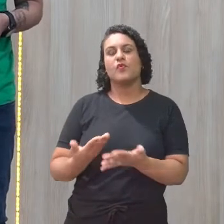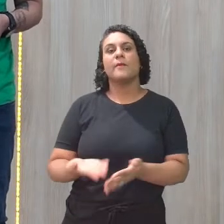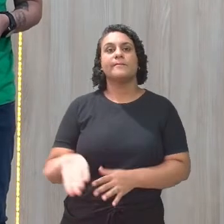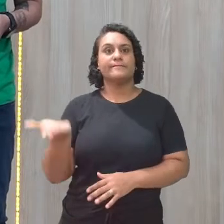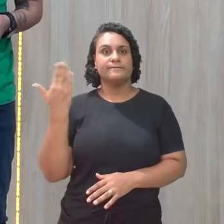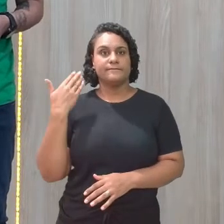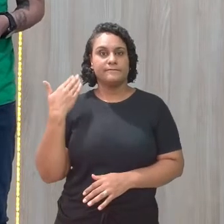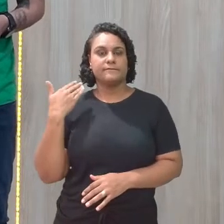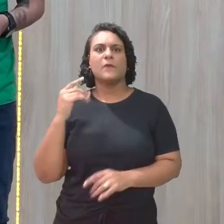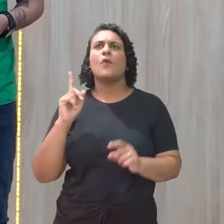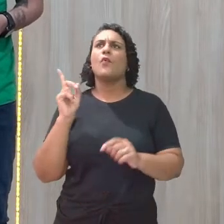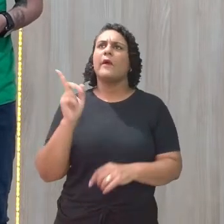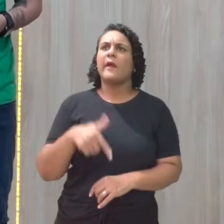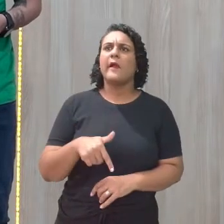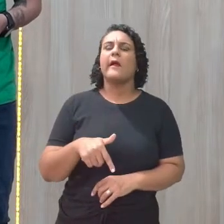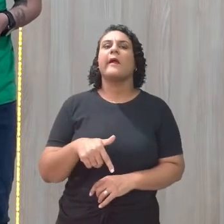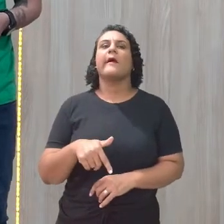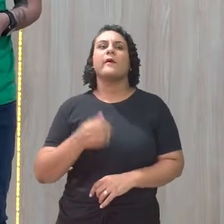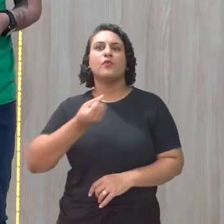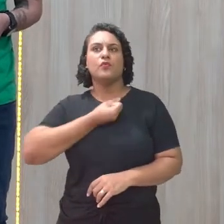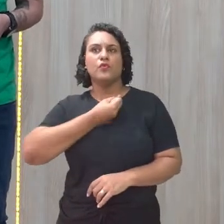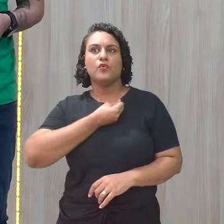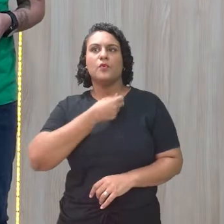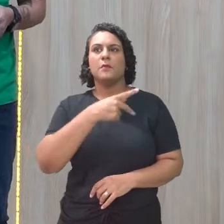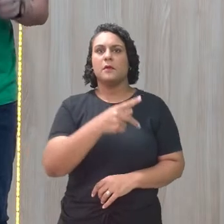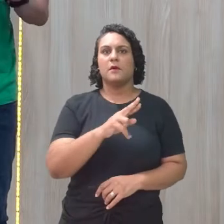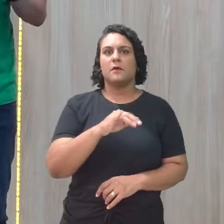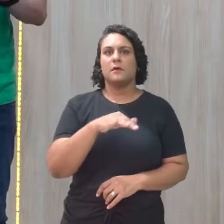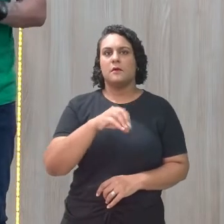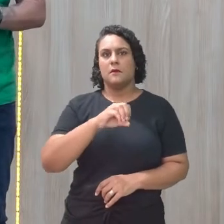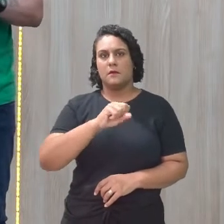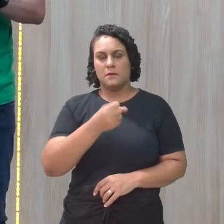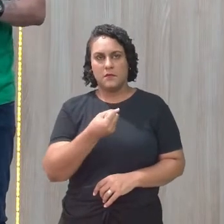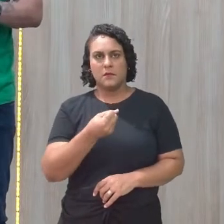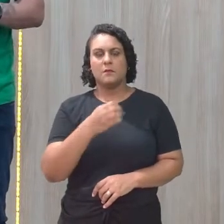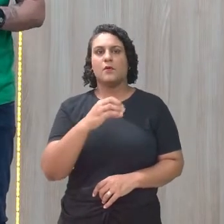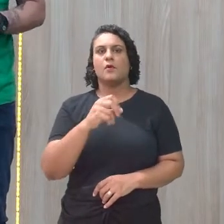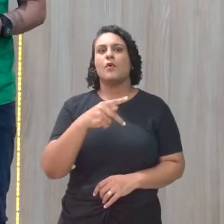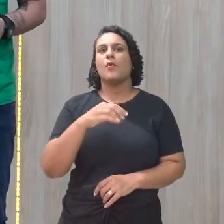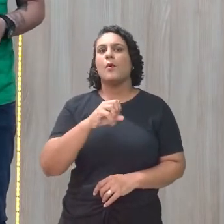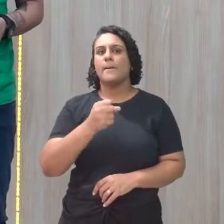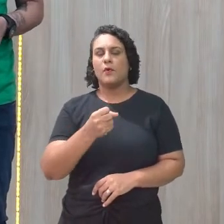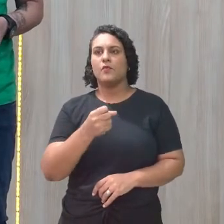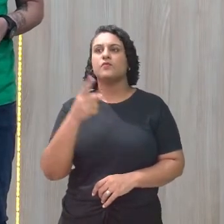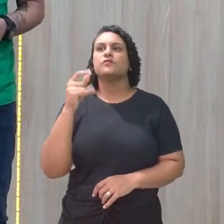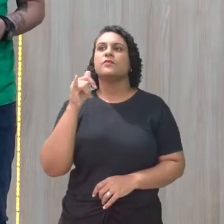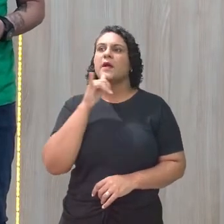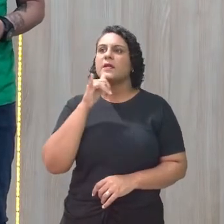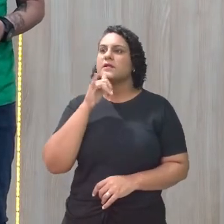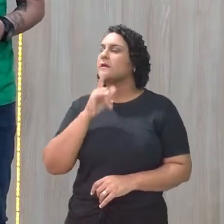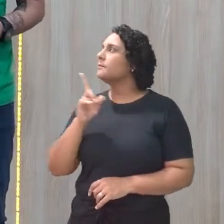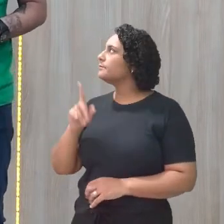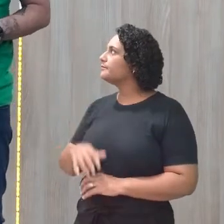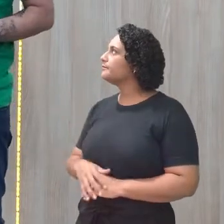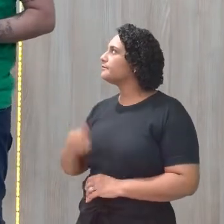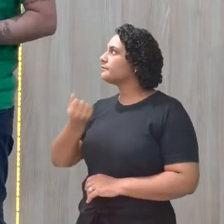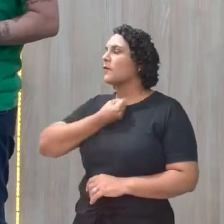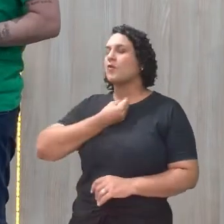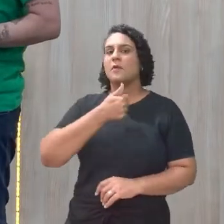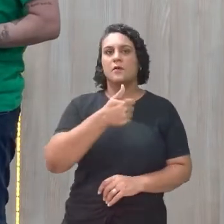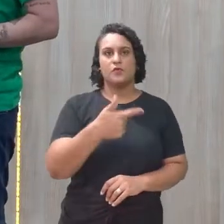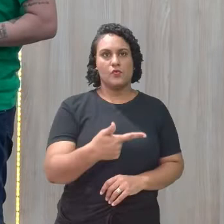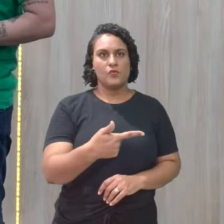número primo, o que era um número composto, e a partir disso daí, vamos pegar como exemplo o número 13 e o número 12, como